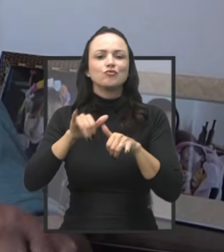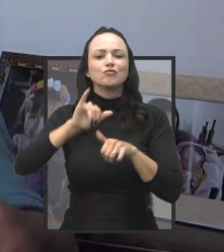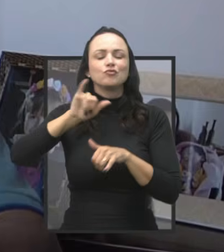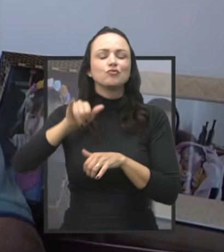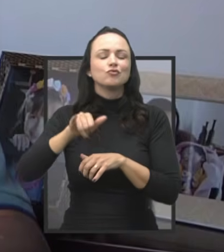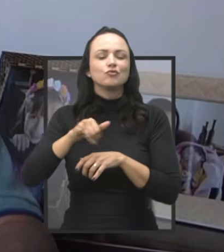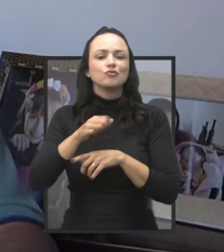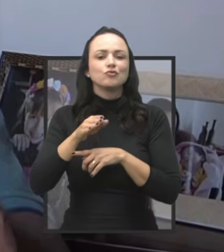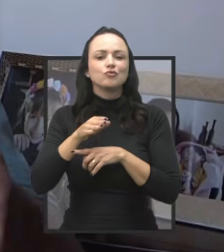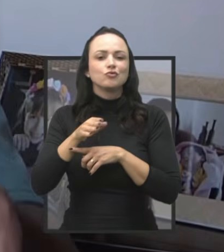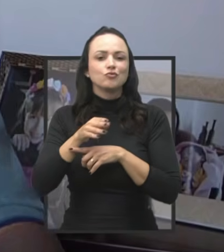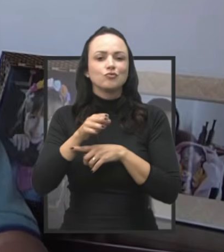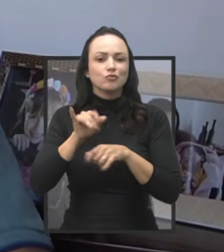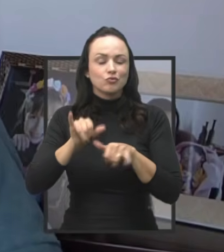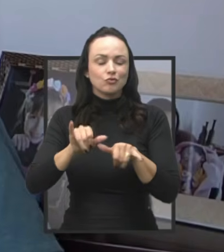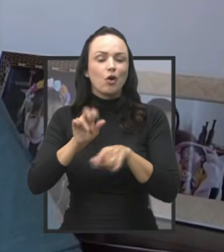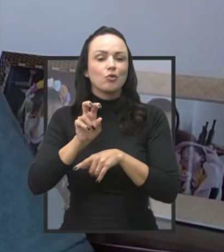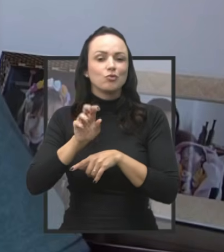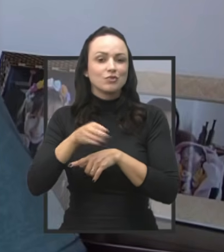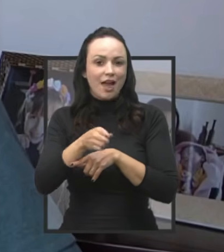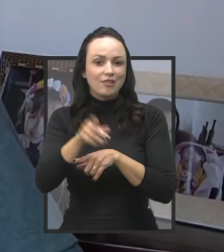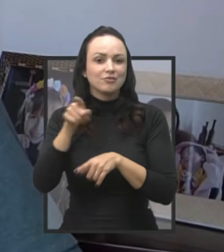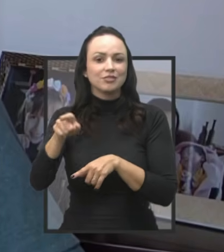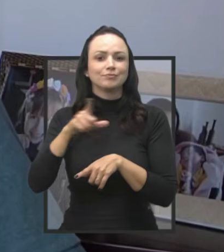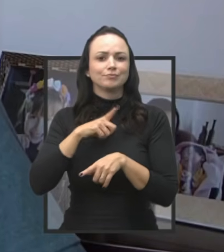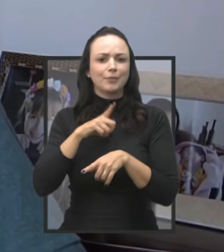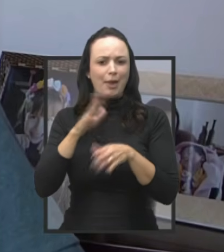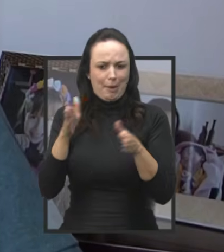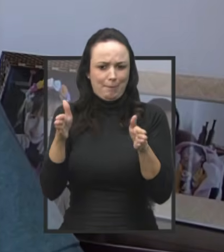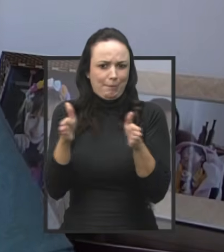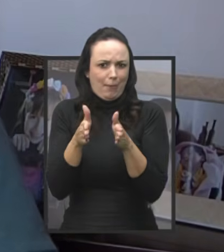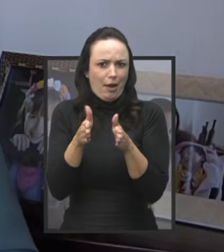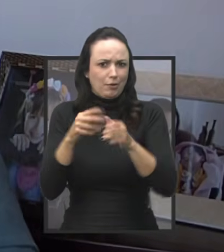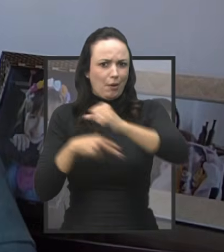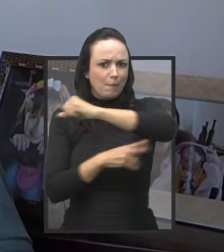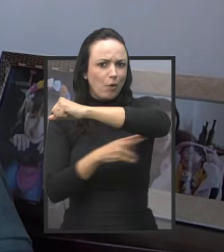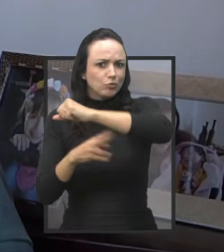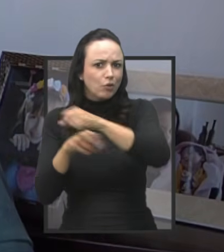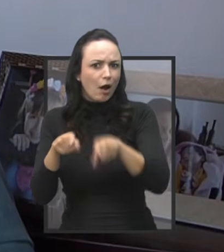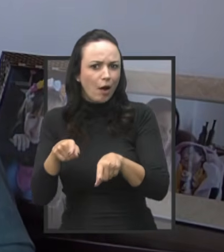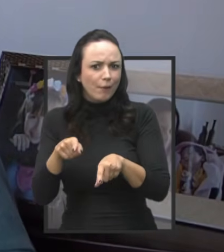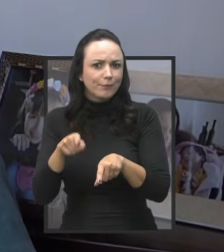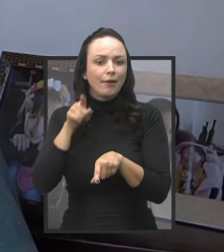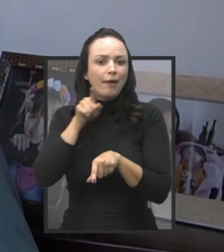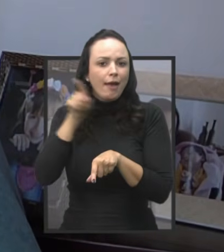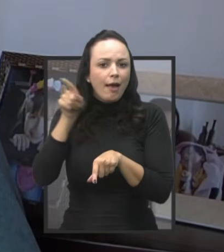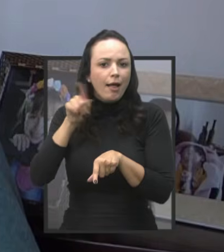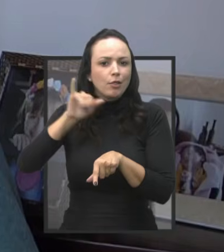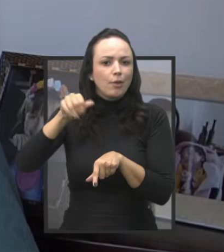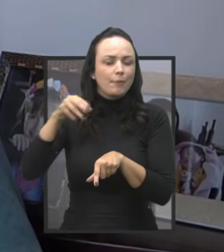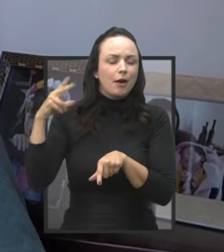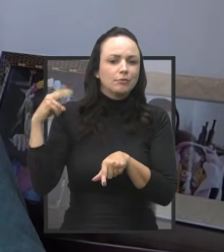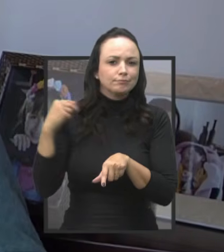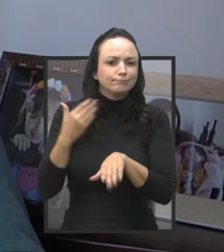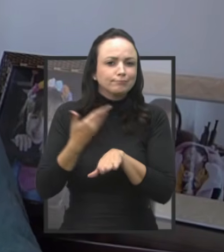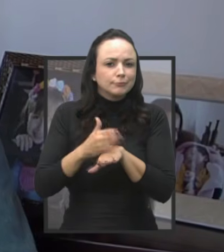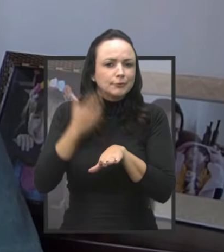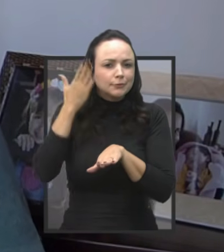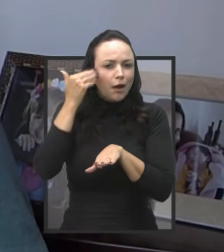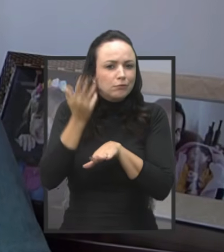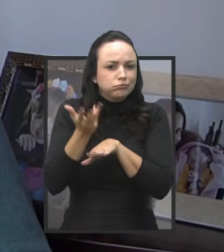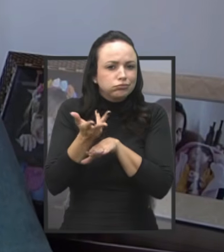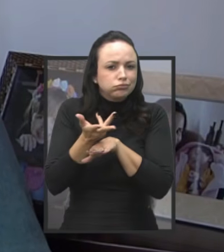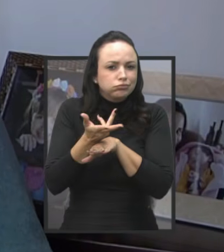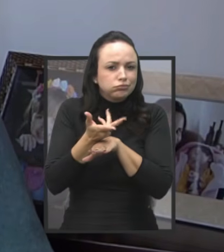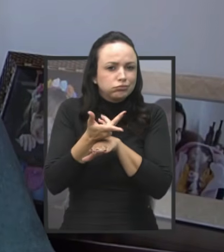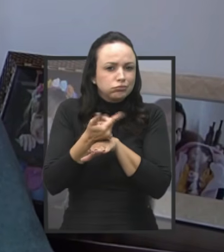ali, na rodovia ali, tinha um pontilhão. E o pontilhão era meio estreito, né? E ele tinha tanta prática, tanto jeito de